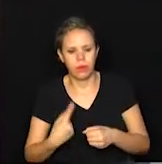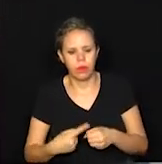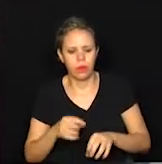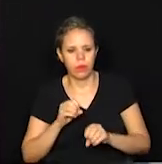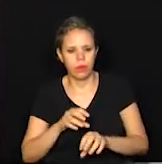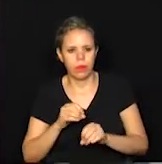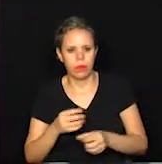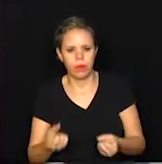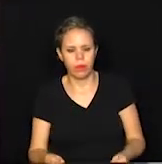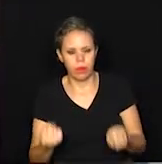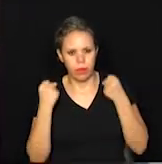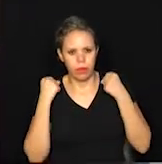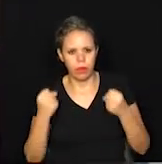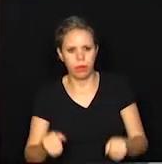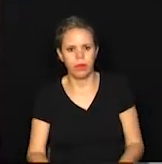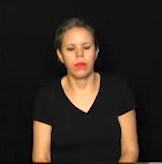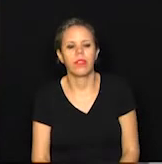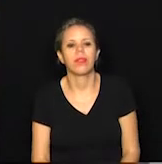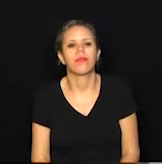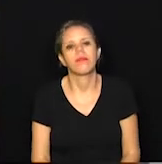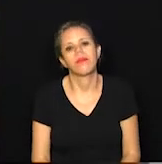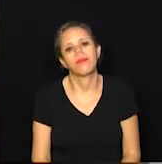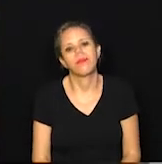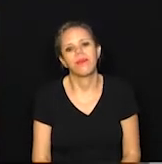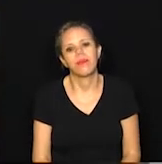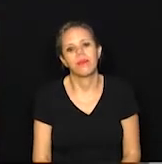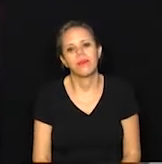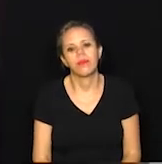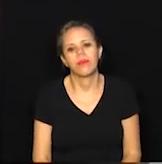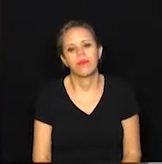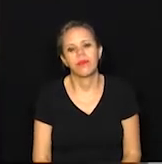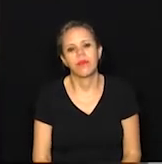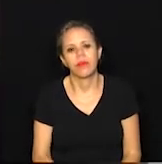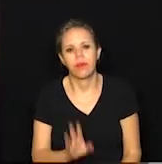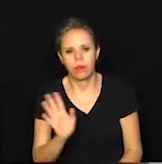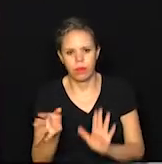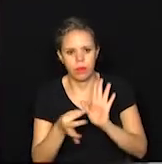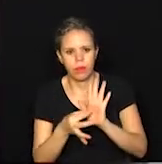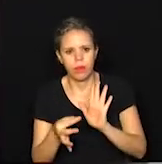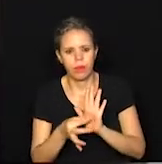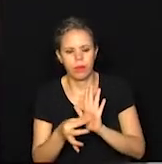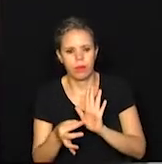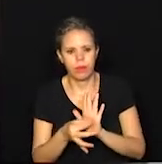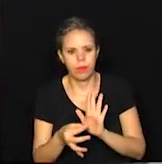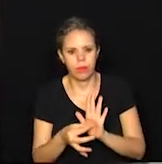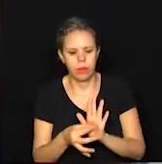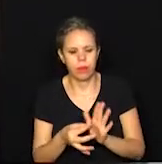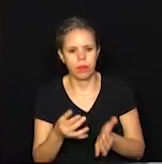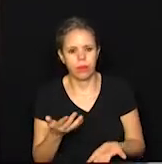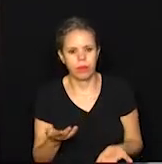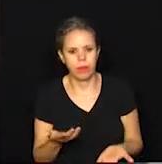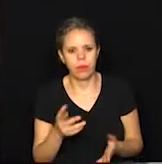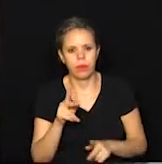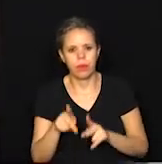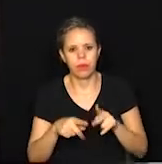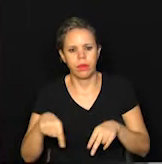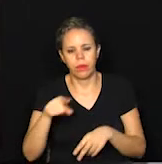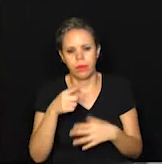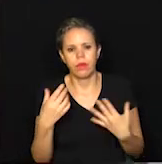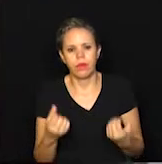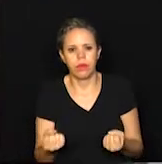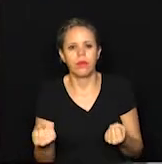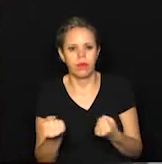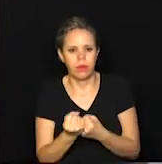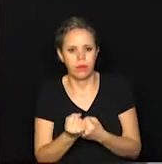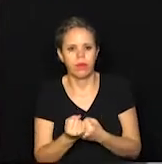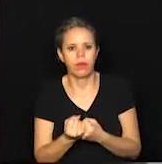Educação Física. Bom, Gustavo, já manifesto aqui a posição do PSOL favorável